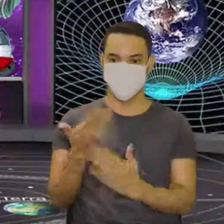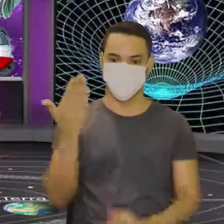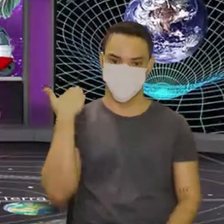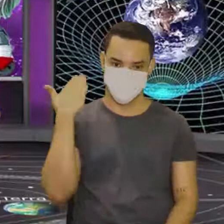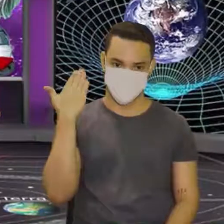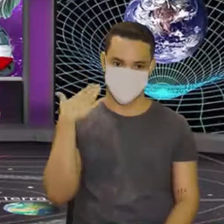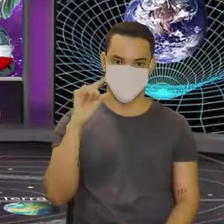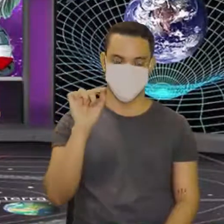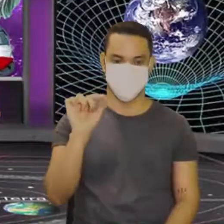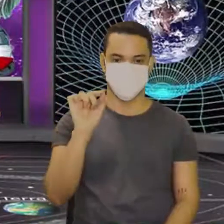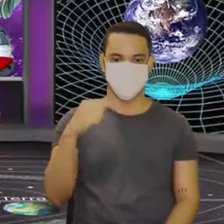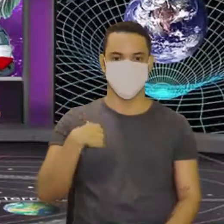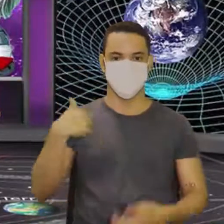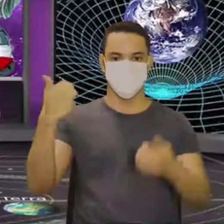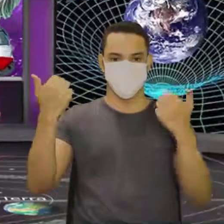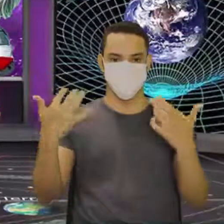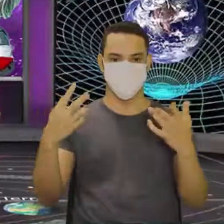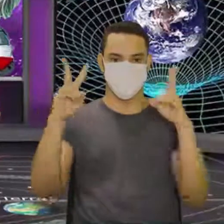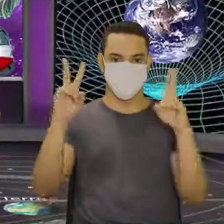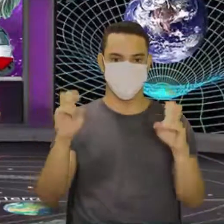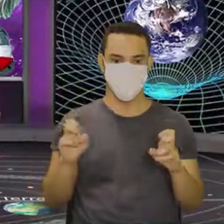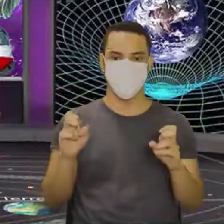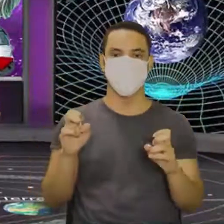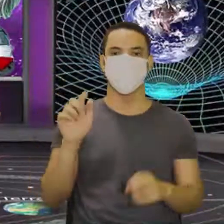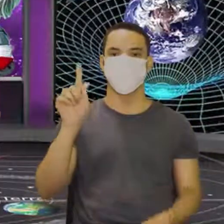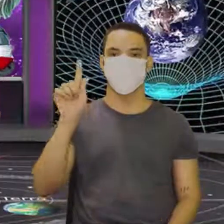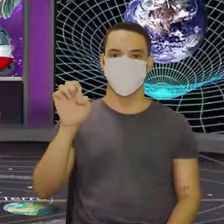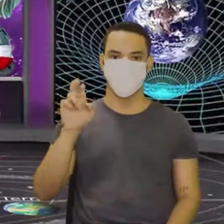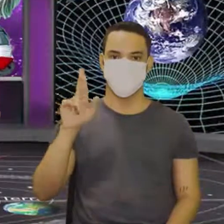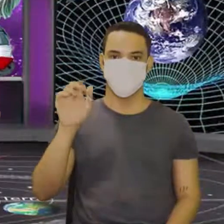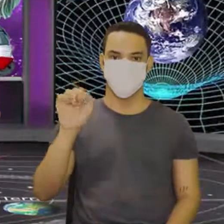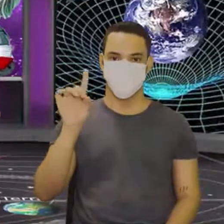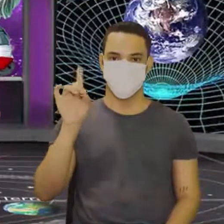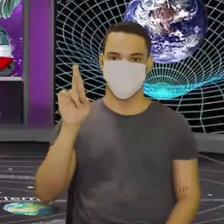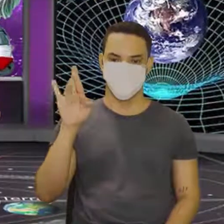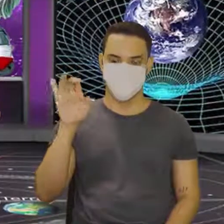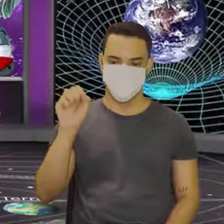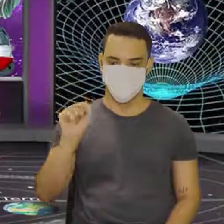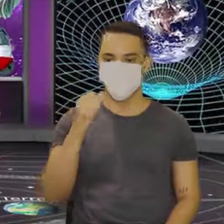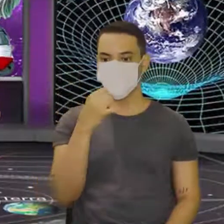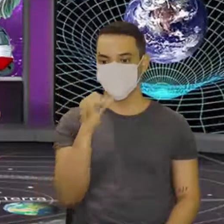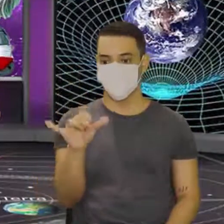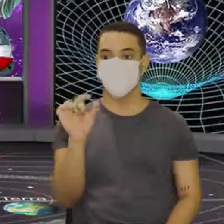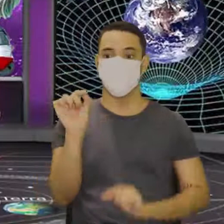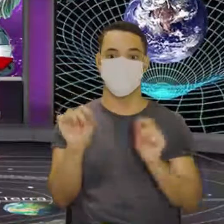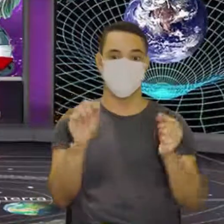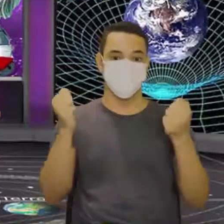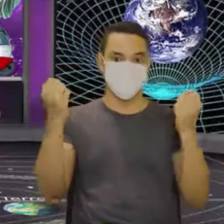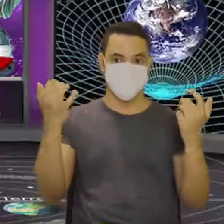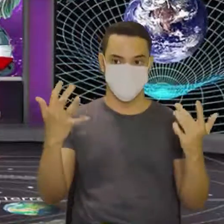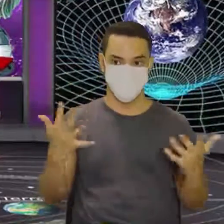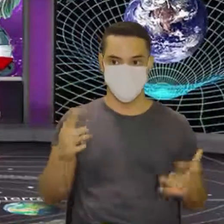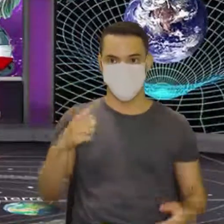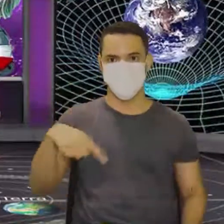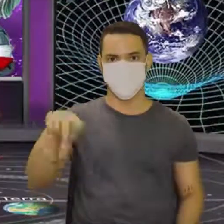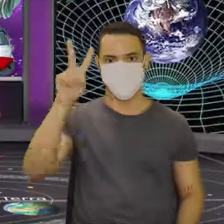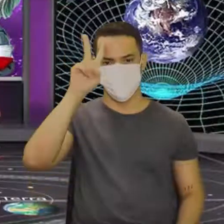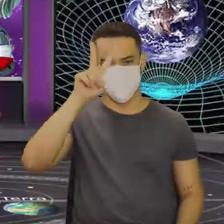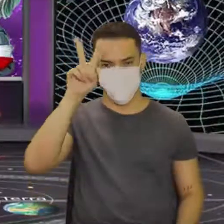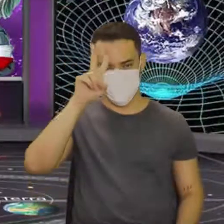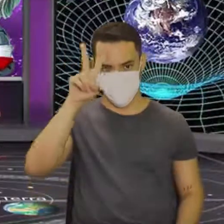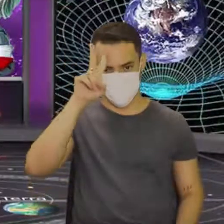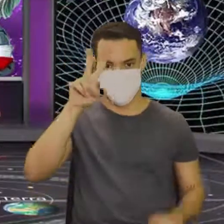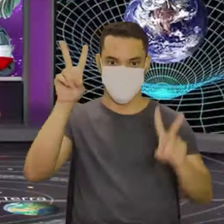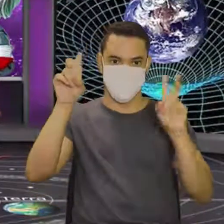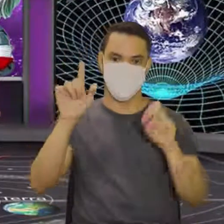passada? Nós estávamos falando de geradores elétricos. O que nós conversamos para refrescar a memória a